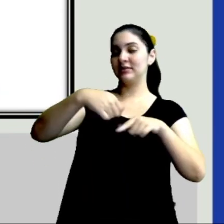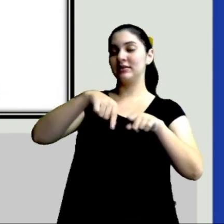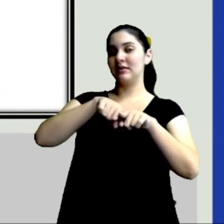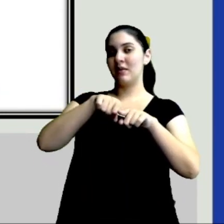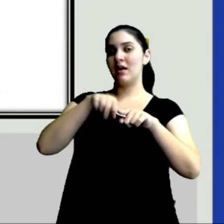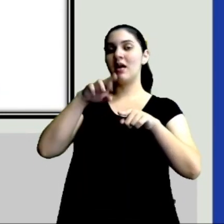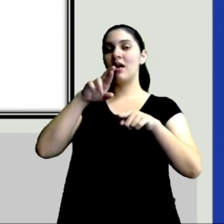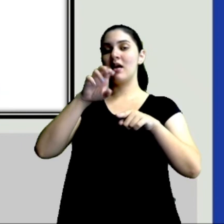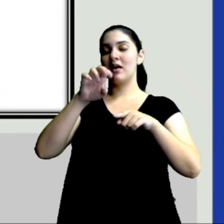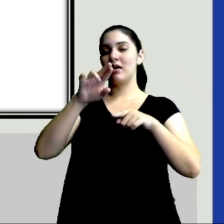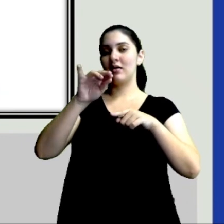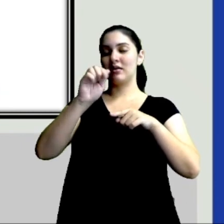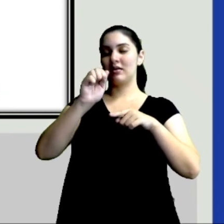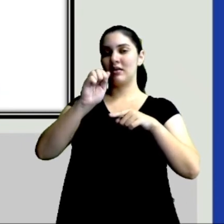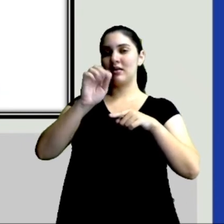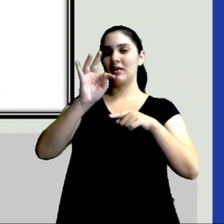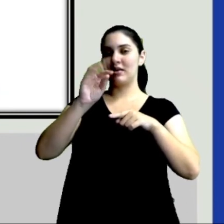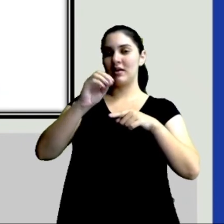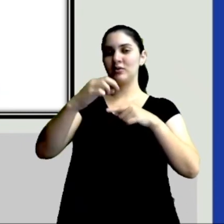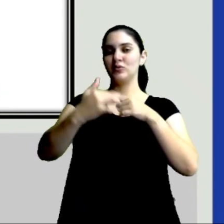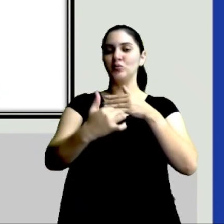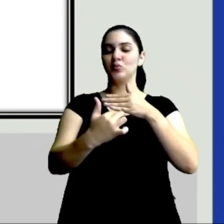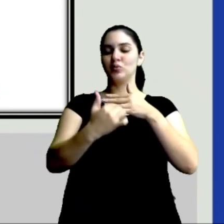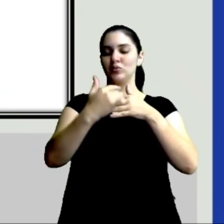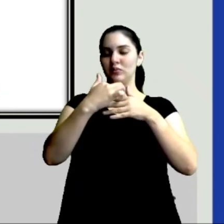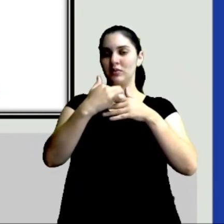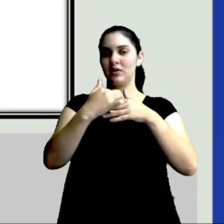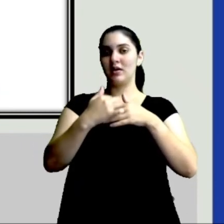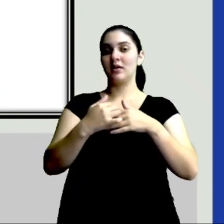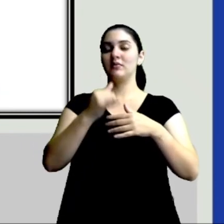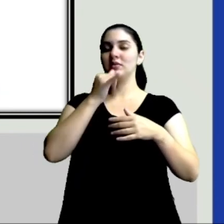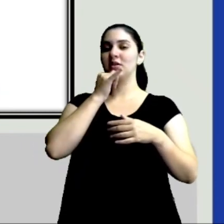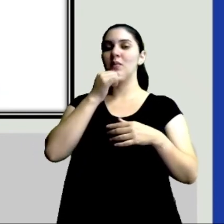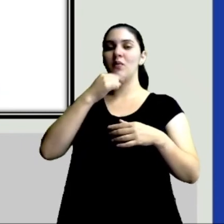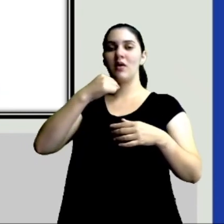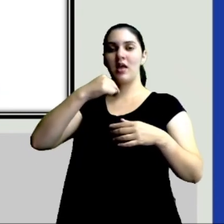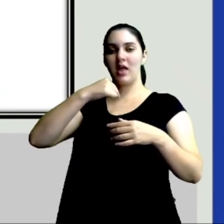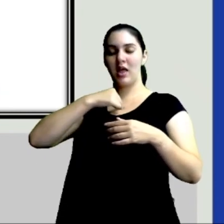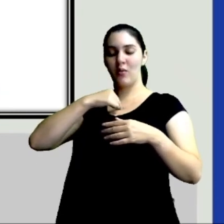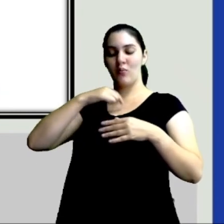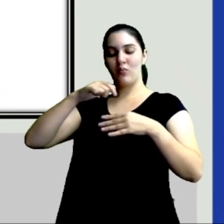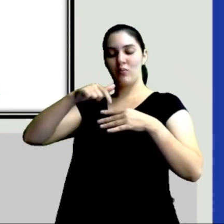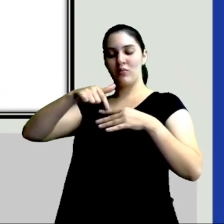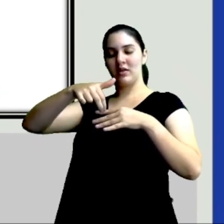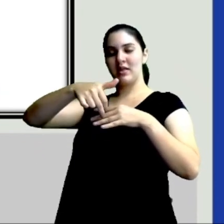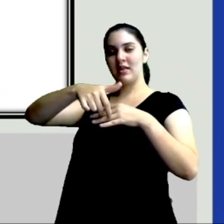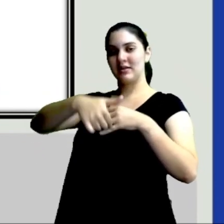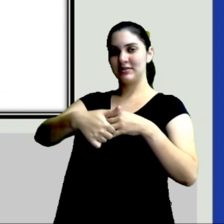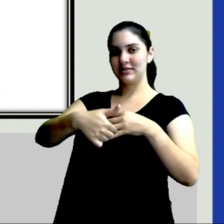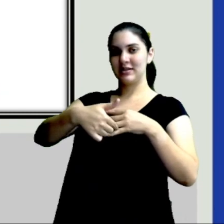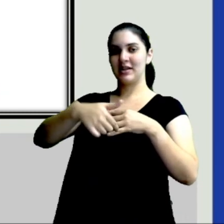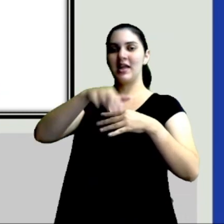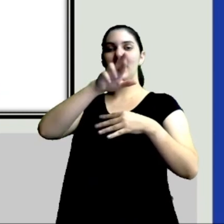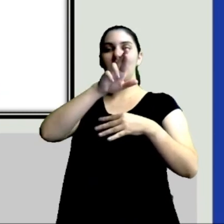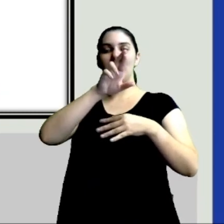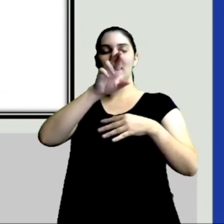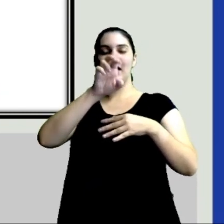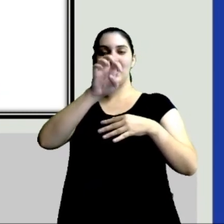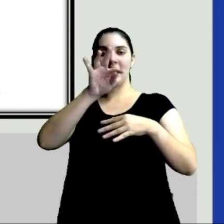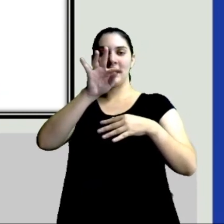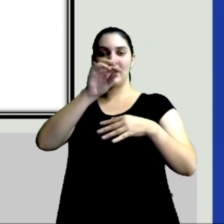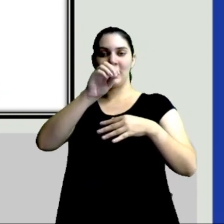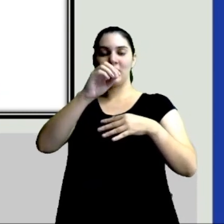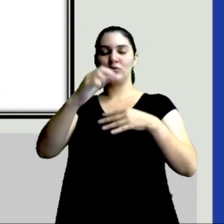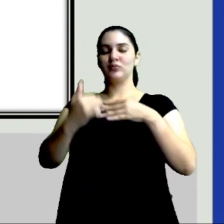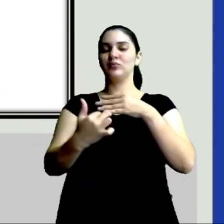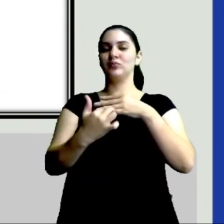desci, então, fica como? Isso. Eu desci e Renato subiu aí. Coloquei aí